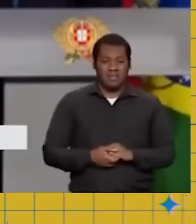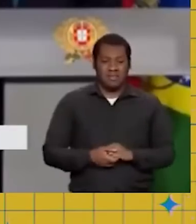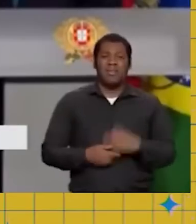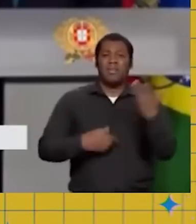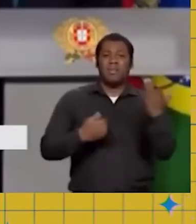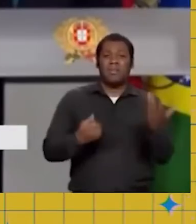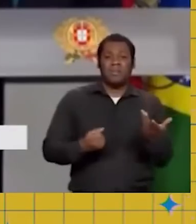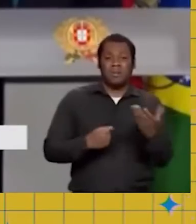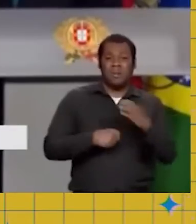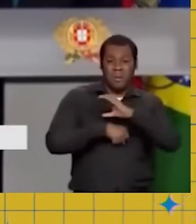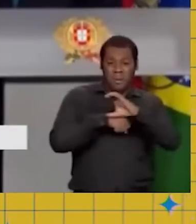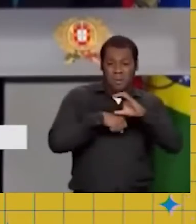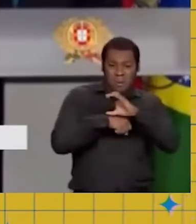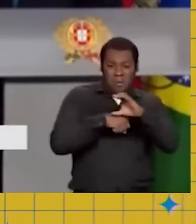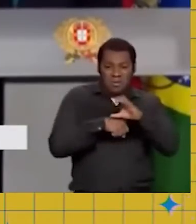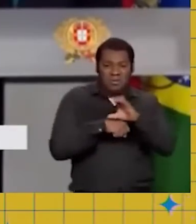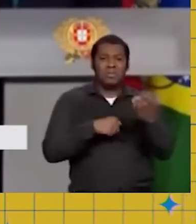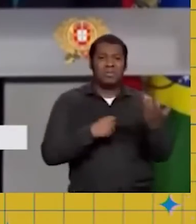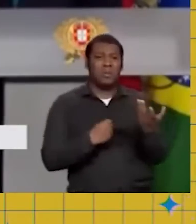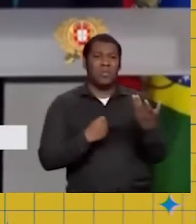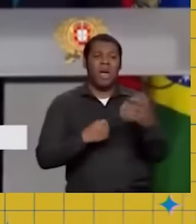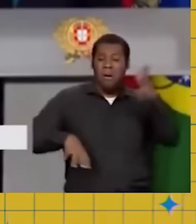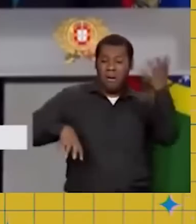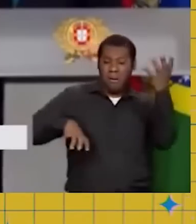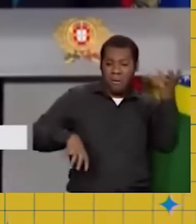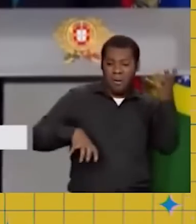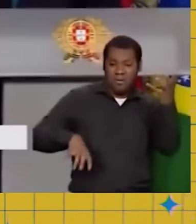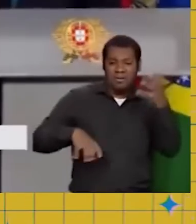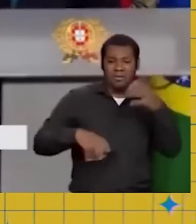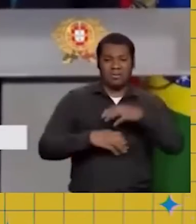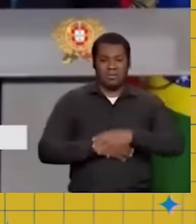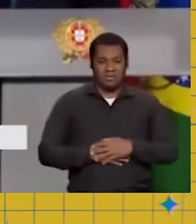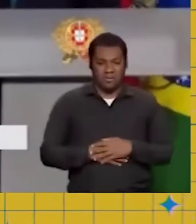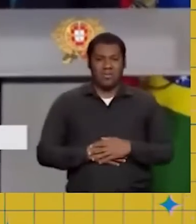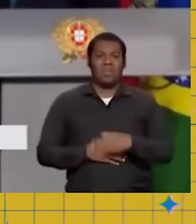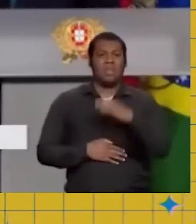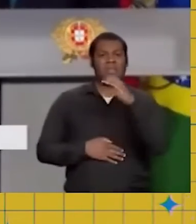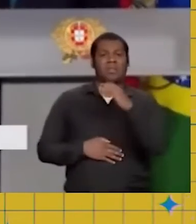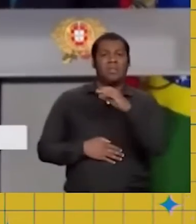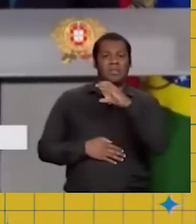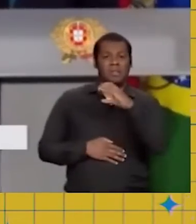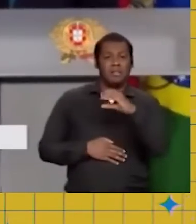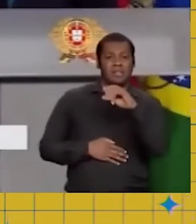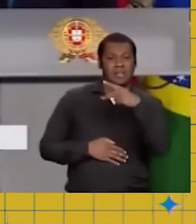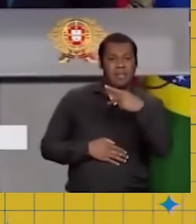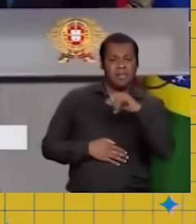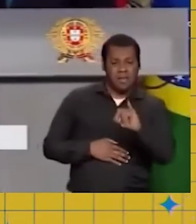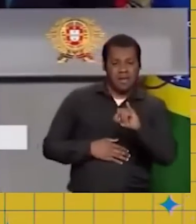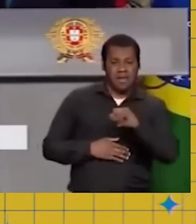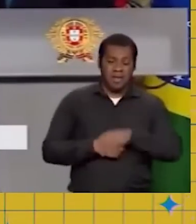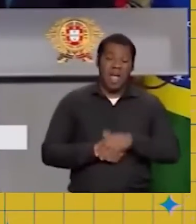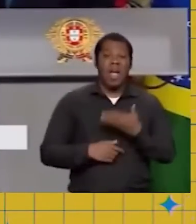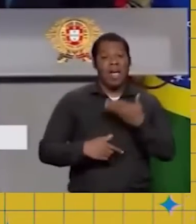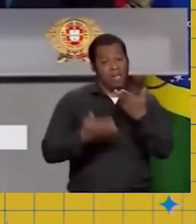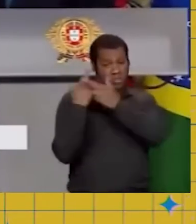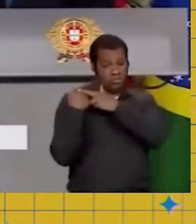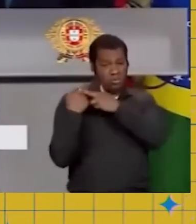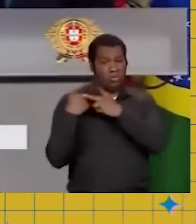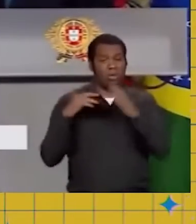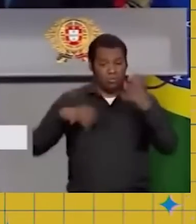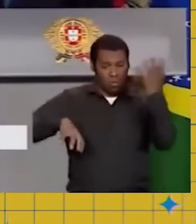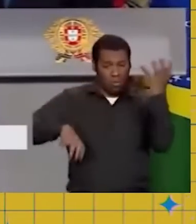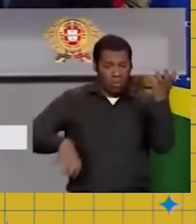de constituir, constituir, a questão do Congresso Nacional. CPI, perdão. CPI. CPI é por conta do Congresso Nacional,